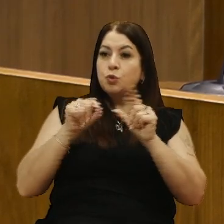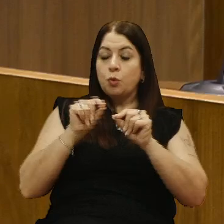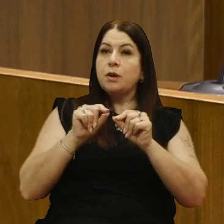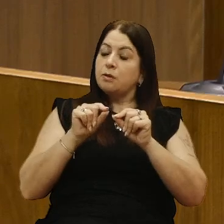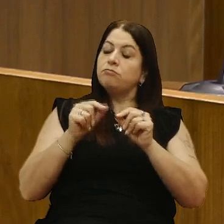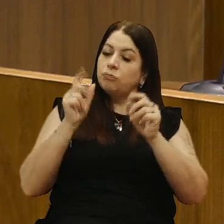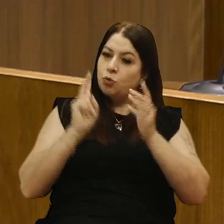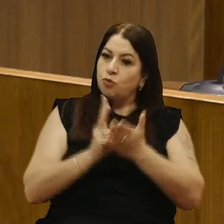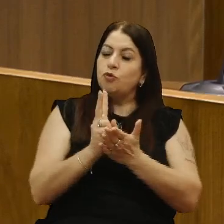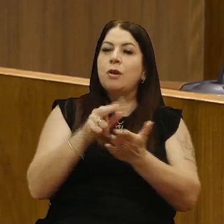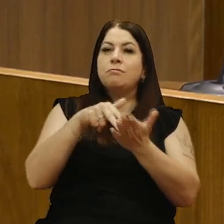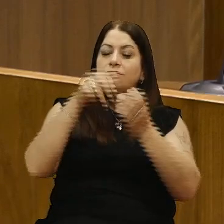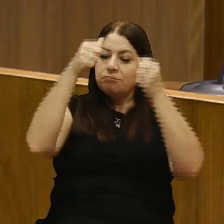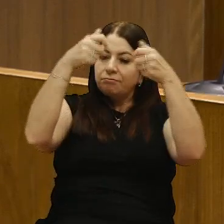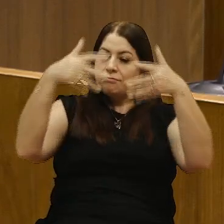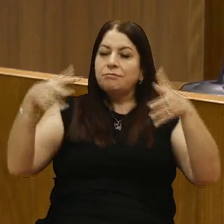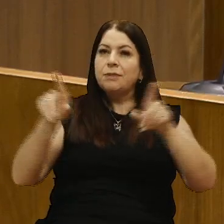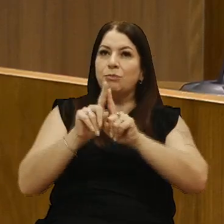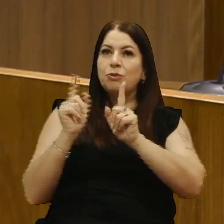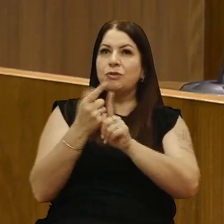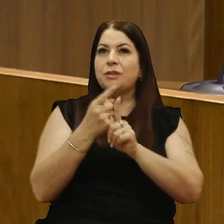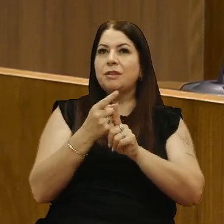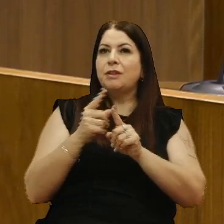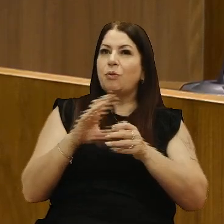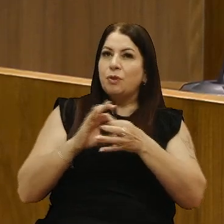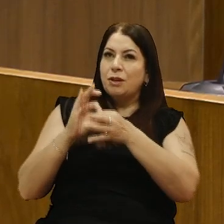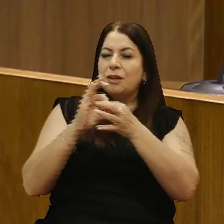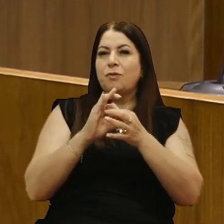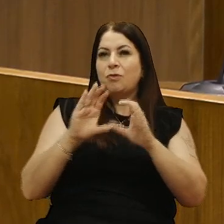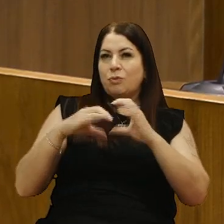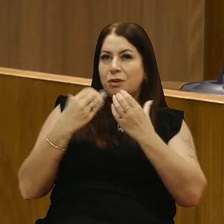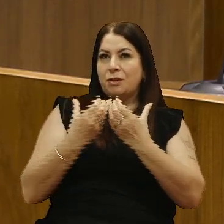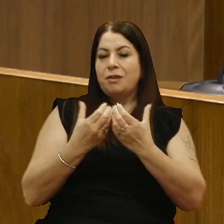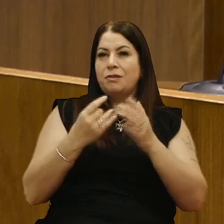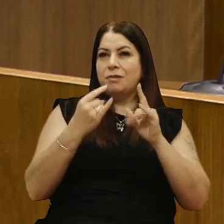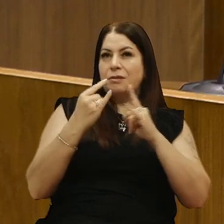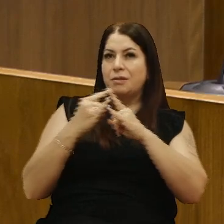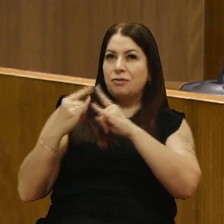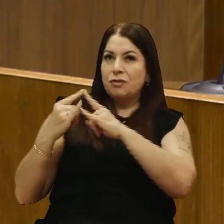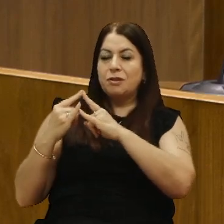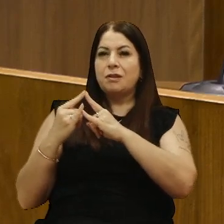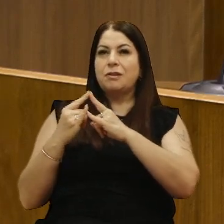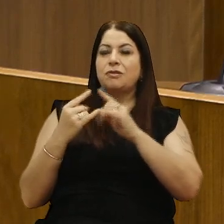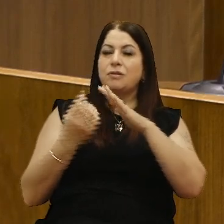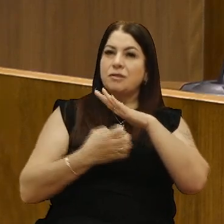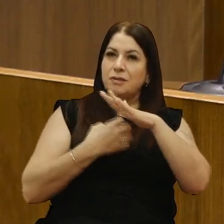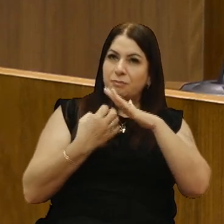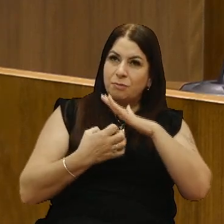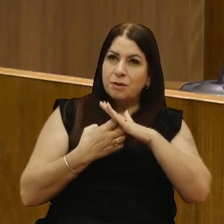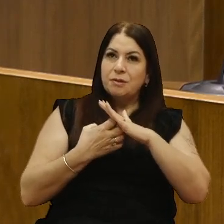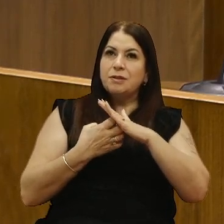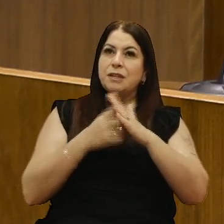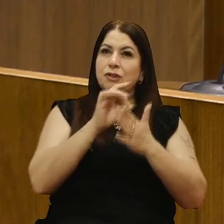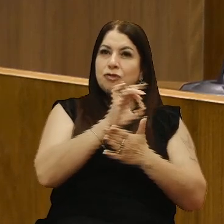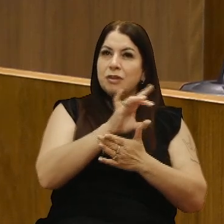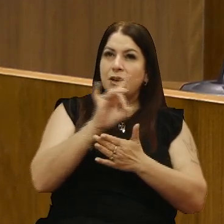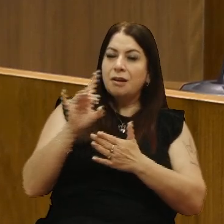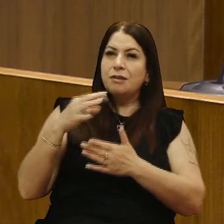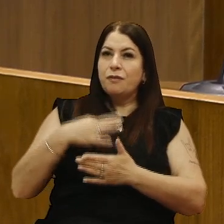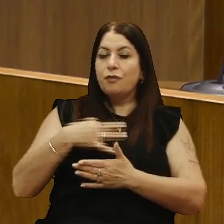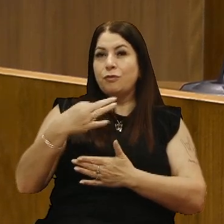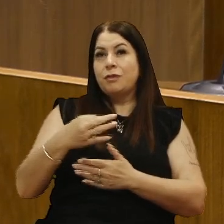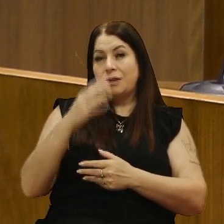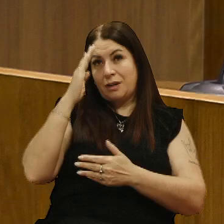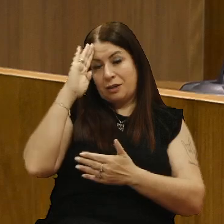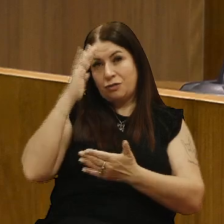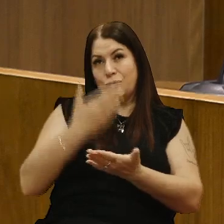iluminar. Celebramos a união da comunidade, das entidades, das empresas e de cada voluntário que